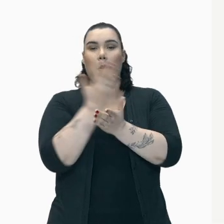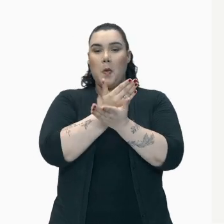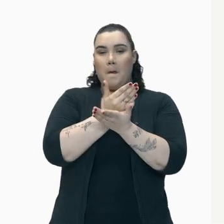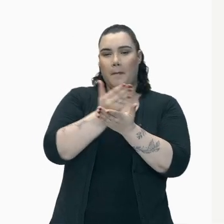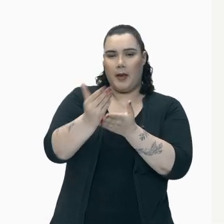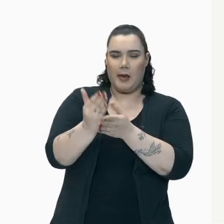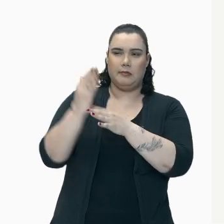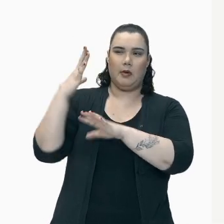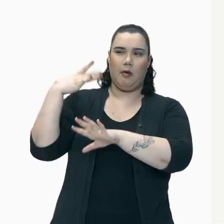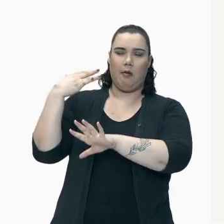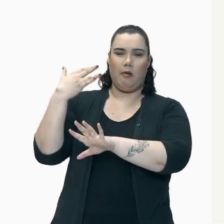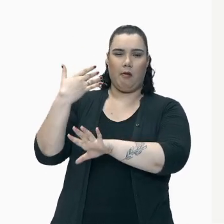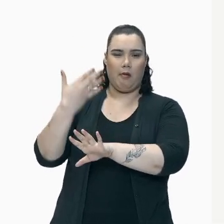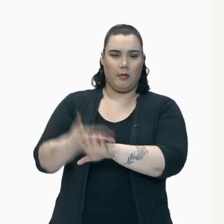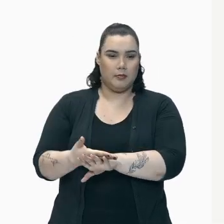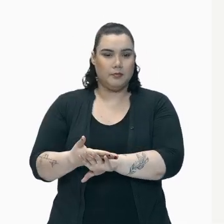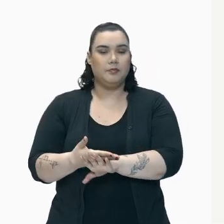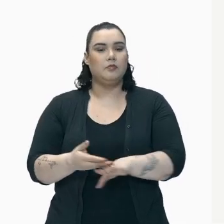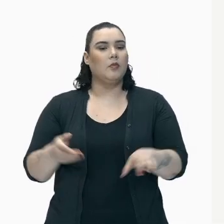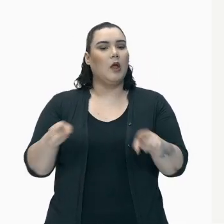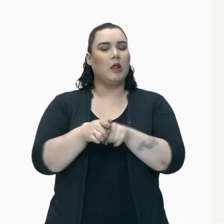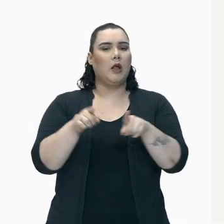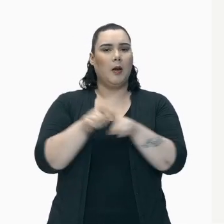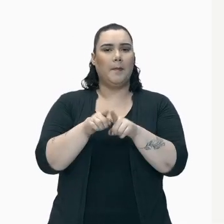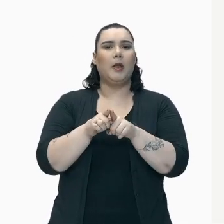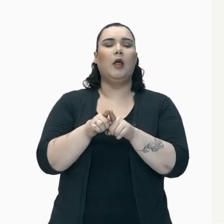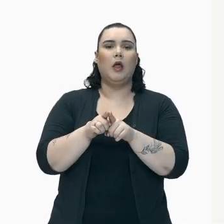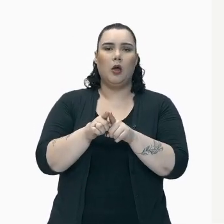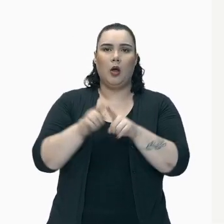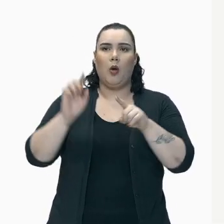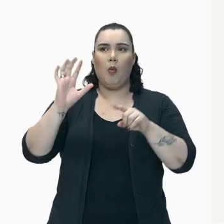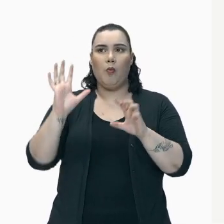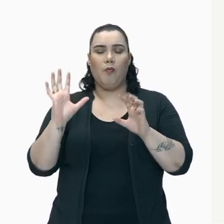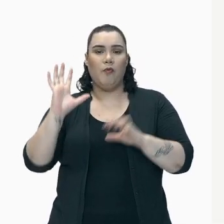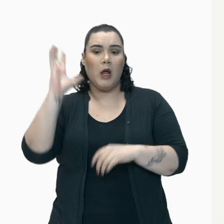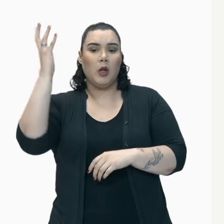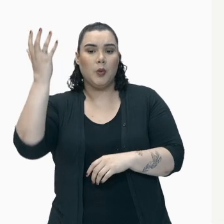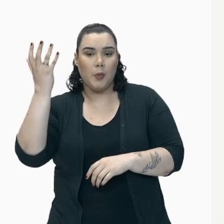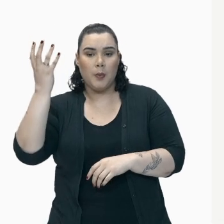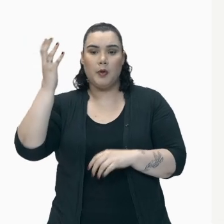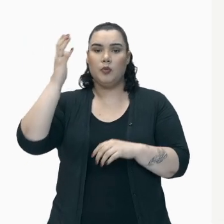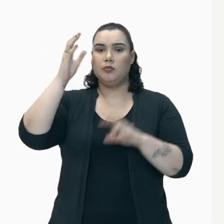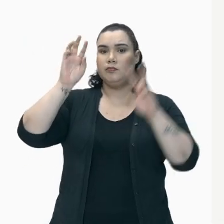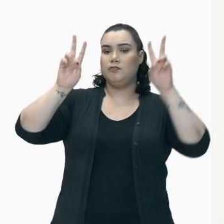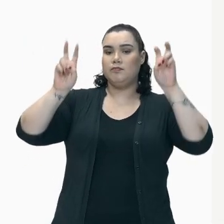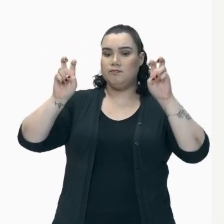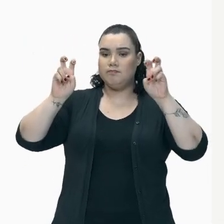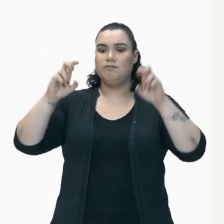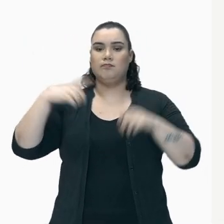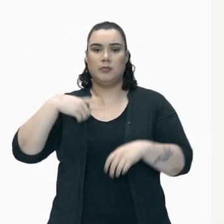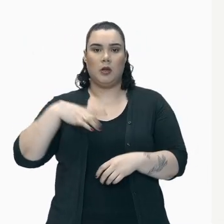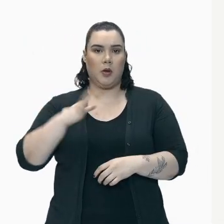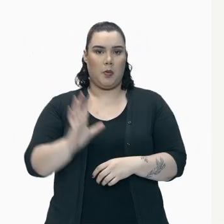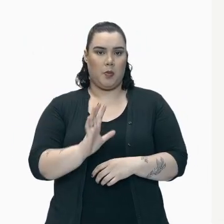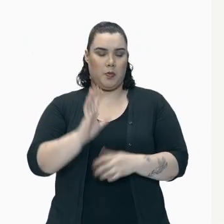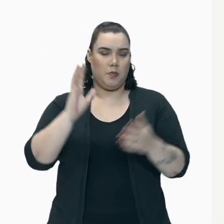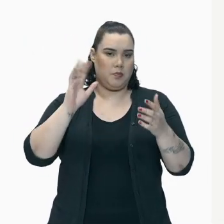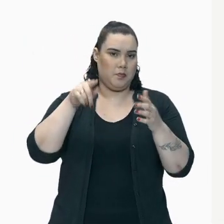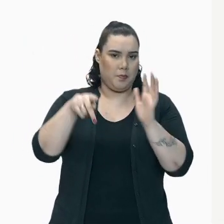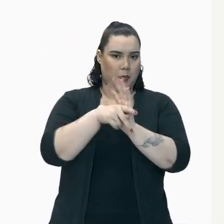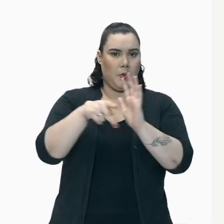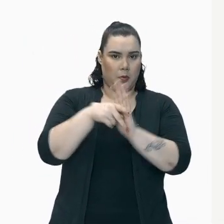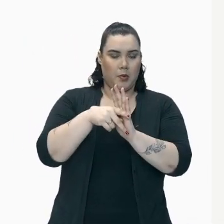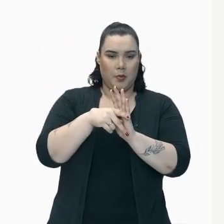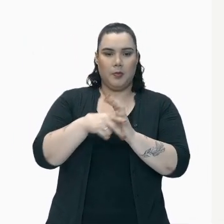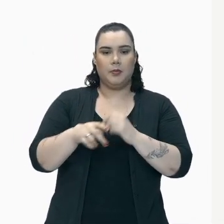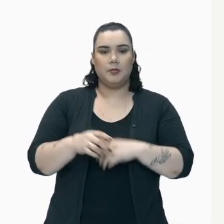compõem. E também estuda os fenômenos que ocorrem nesse universo, né? Os fenômenos que nele